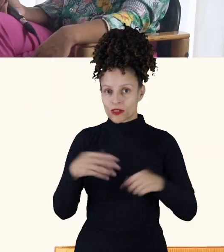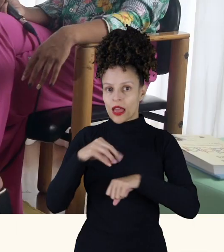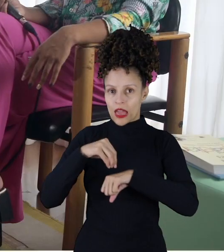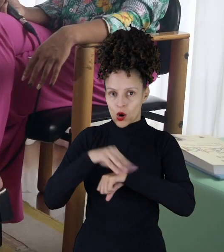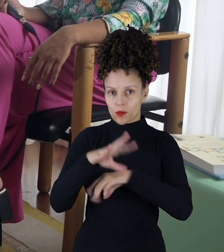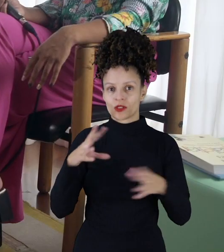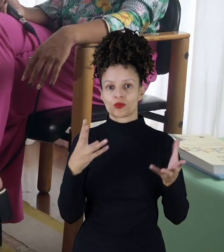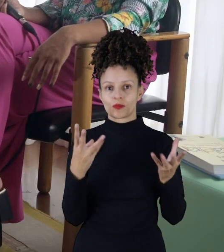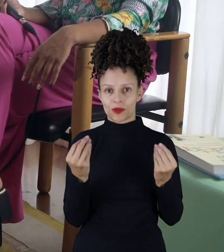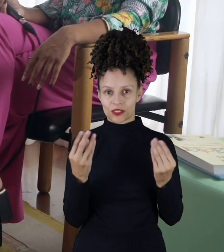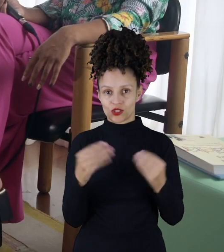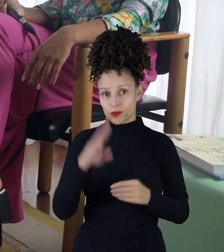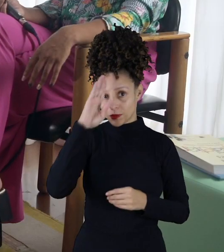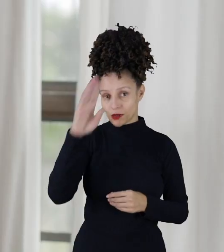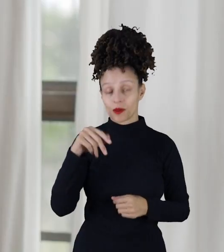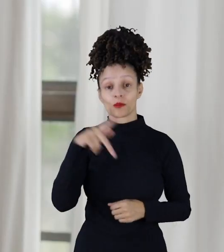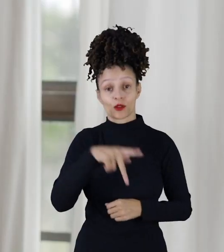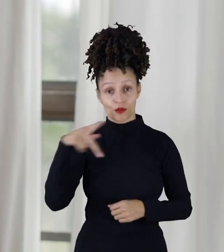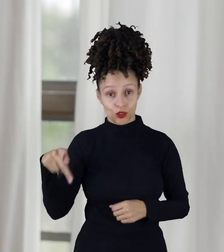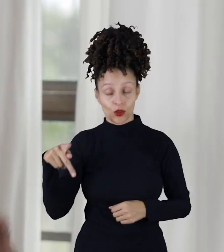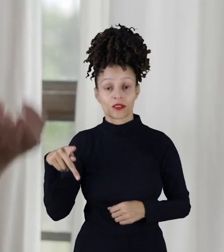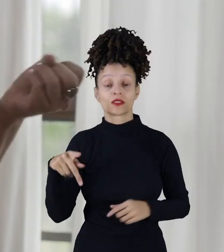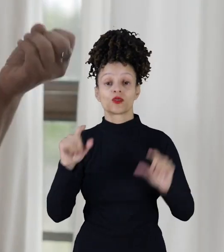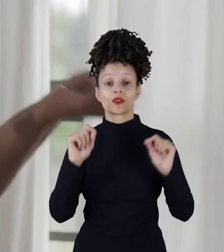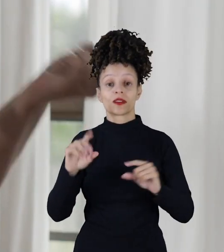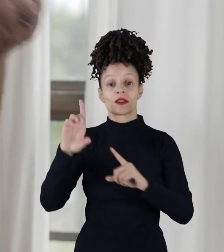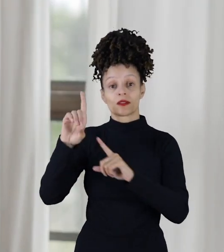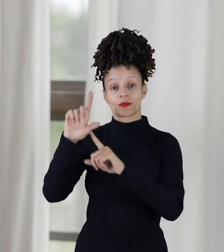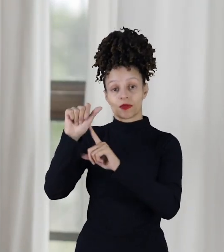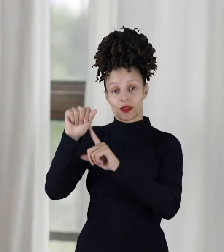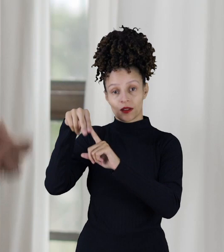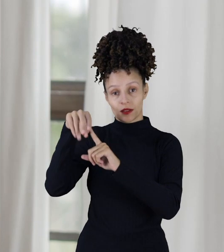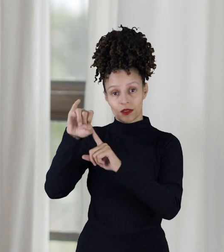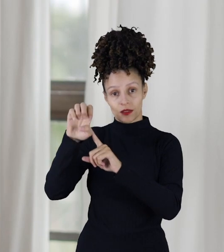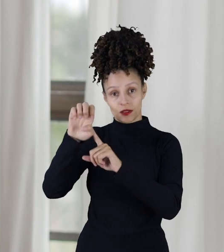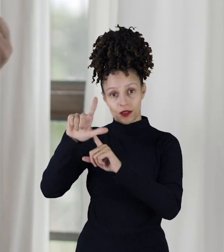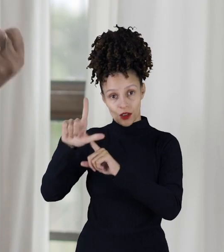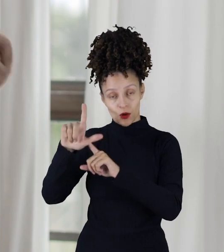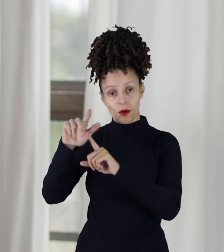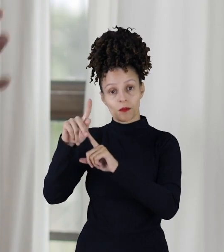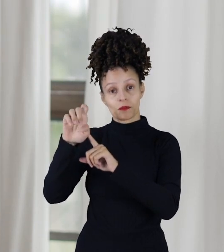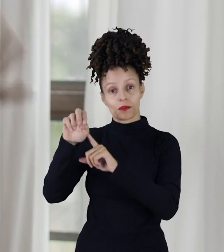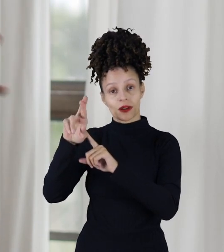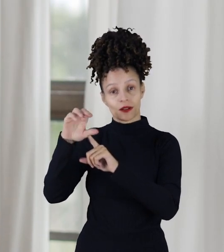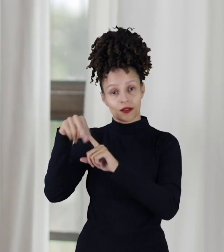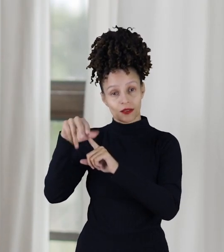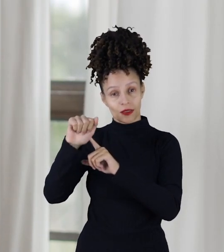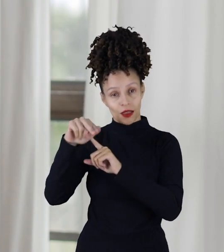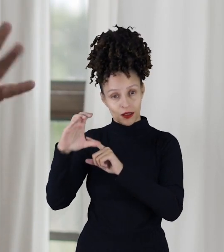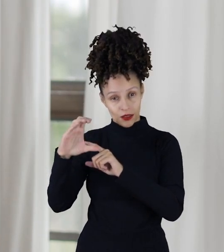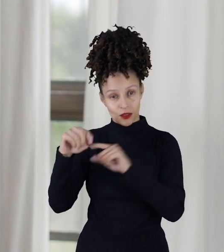Uma coisa que eu recomendo bastante principalmente para professores e professoras, é Daniel Pennac, Como um